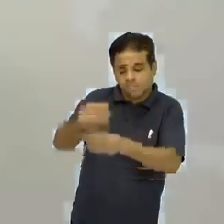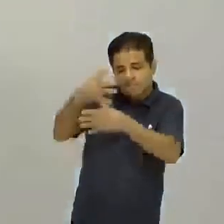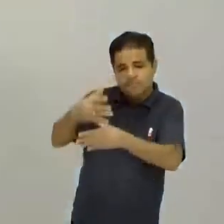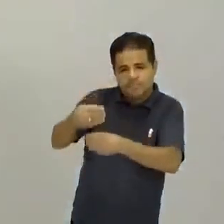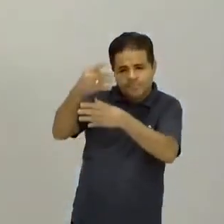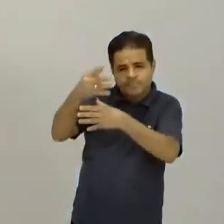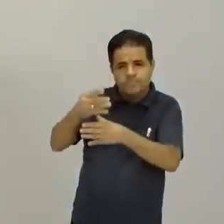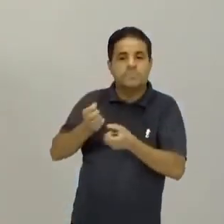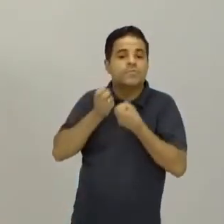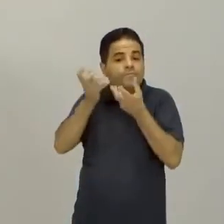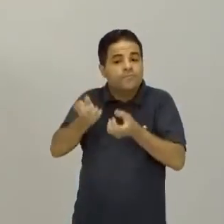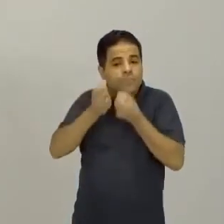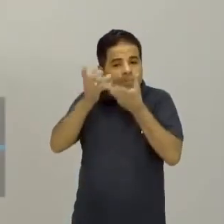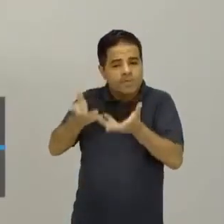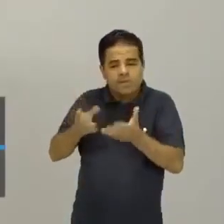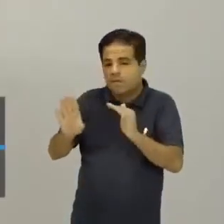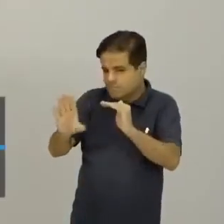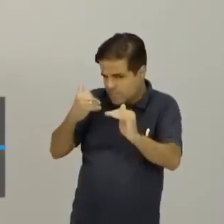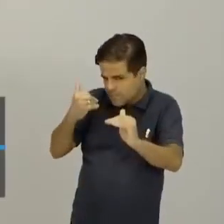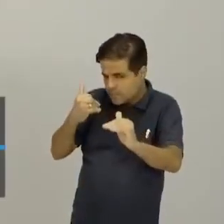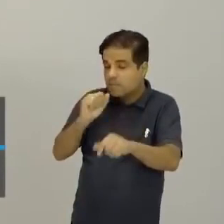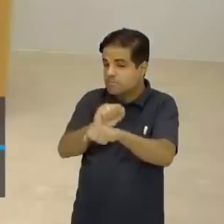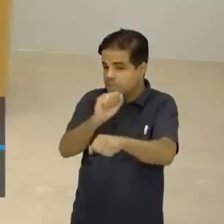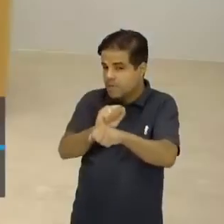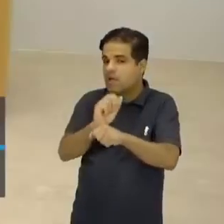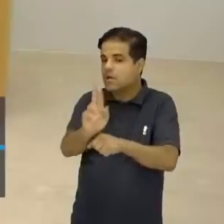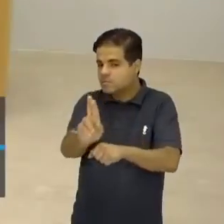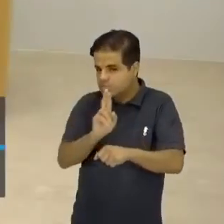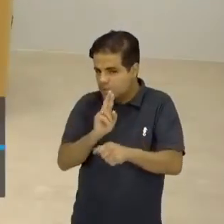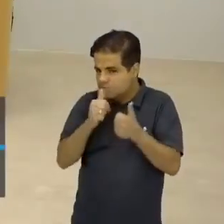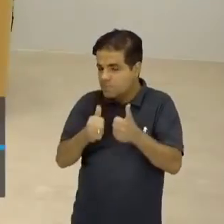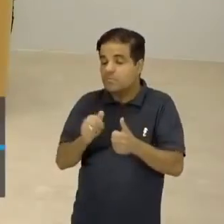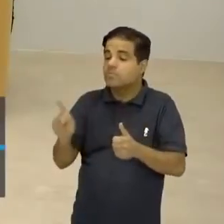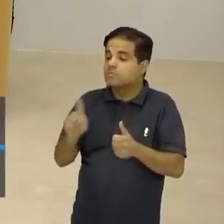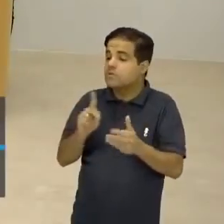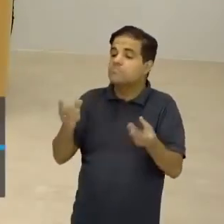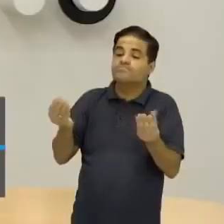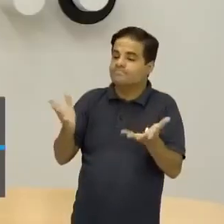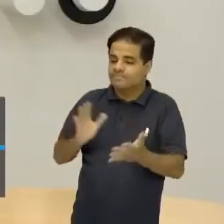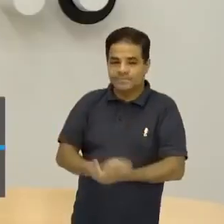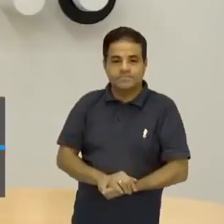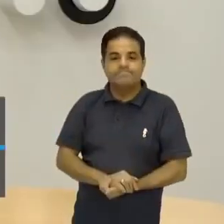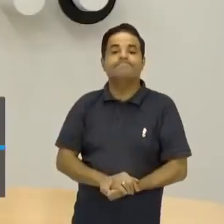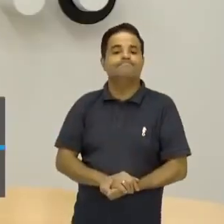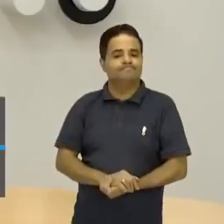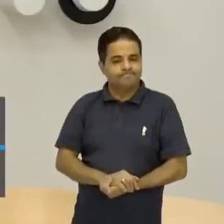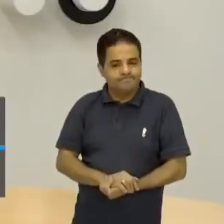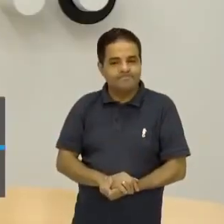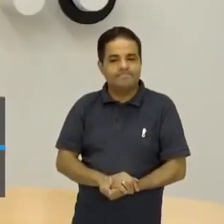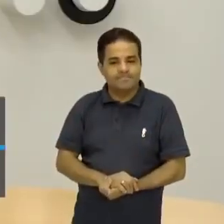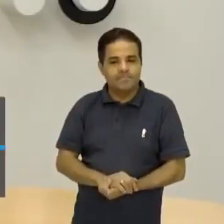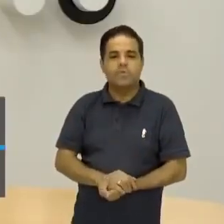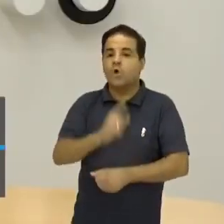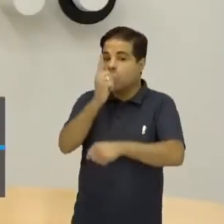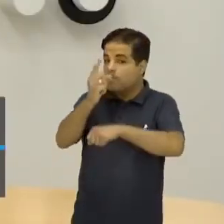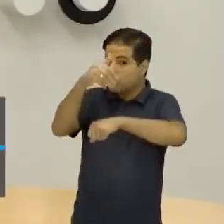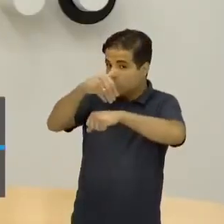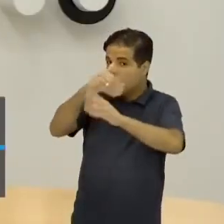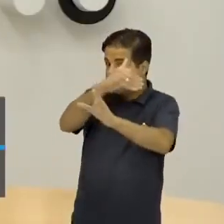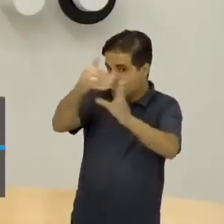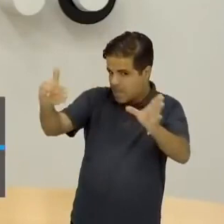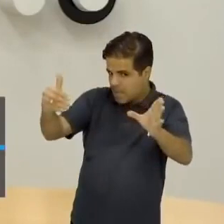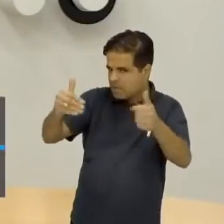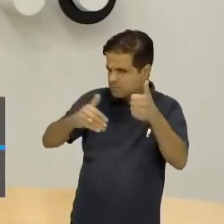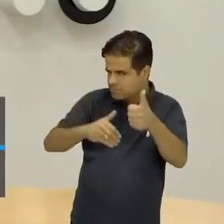conseguir colocar de informação, tá bom? A gente está aguardando a sua resposta. Professora Inês, e aí? Então, pessoal, 1 minuto e meio,